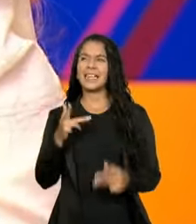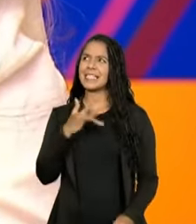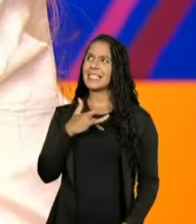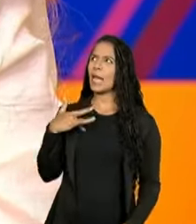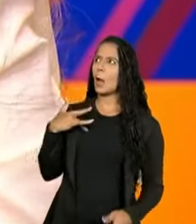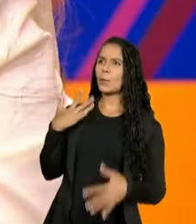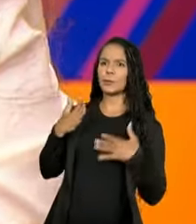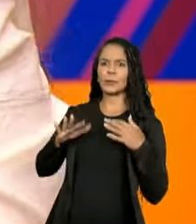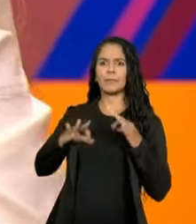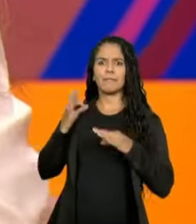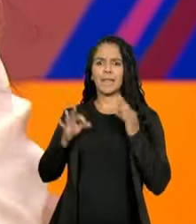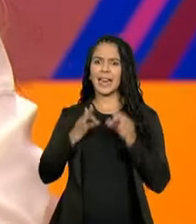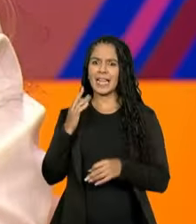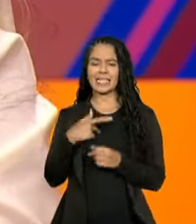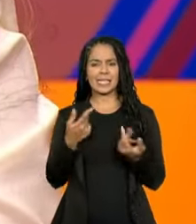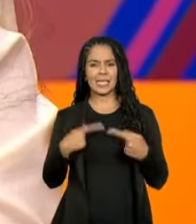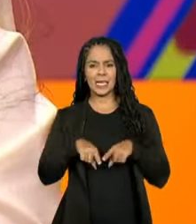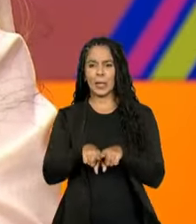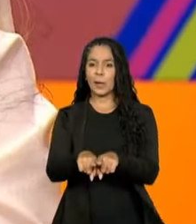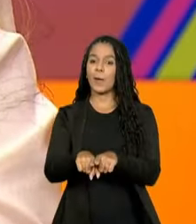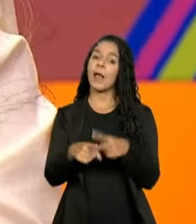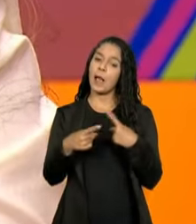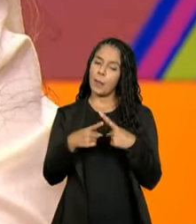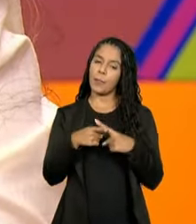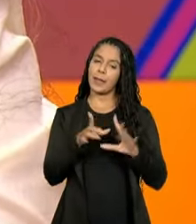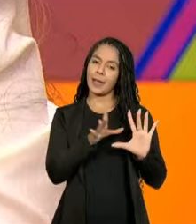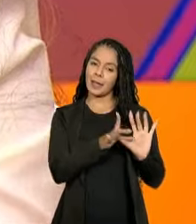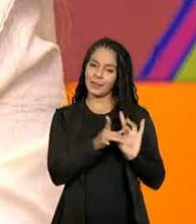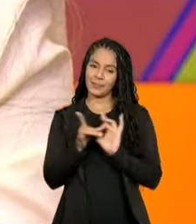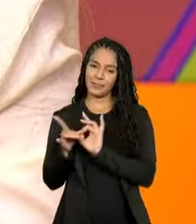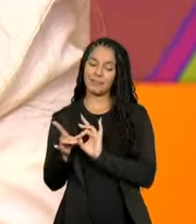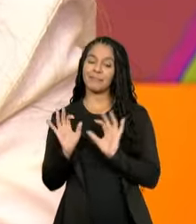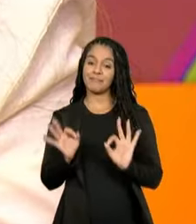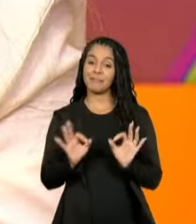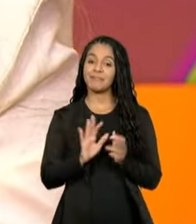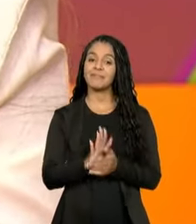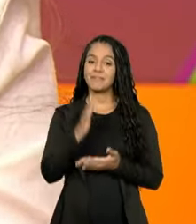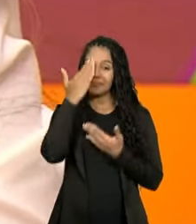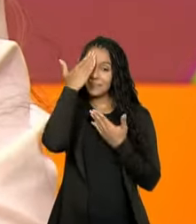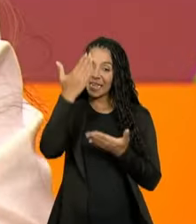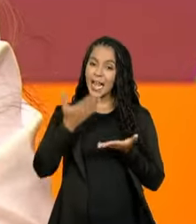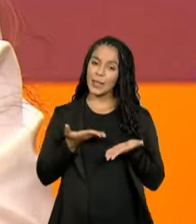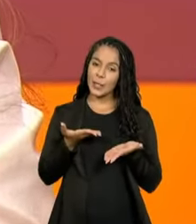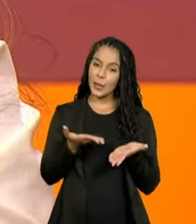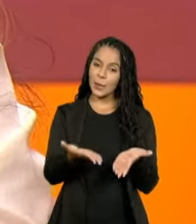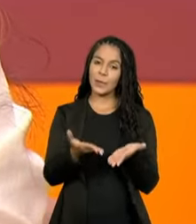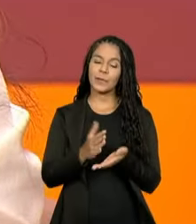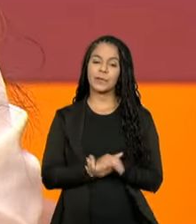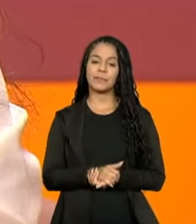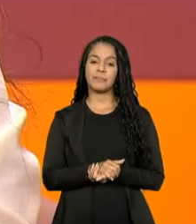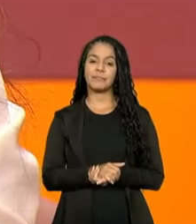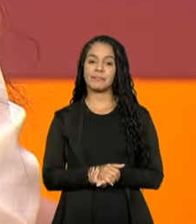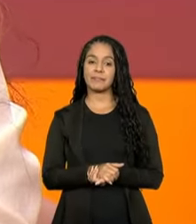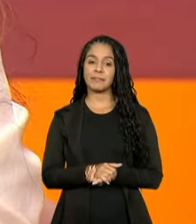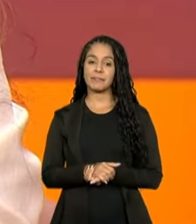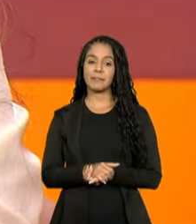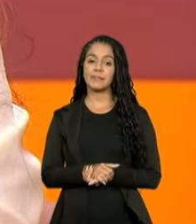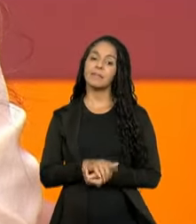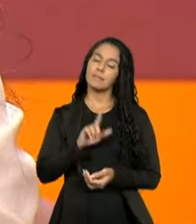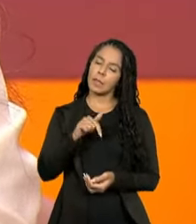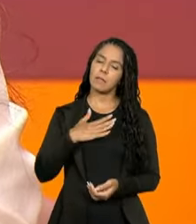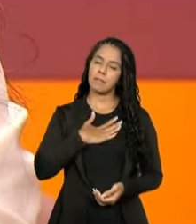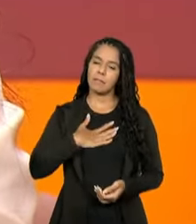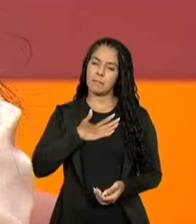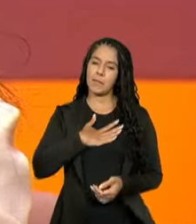É isso. Falho, né? Não, mas é que está intrinsecamente conectado, né? Obrigada pelo convite. Obrigada a você por estar aqui. É um